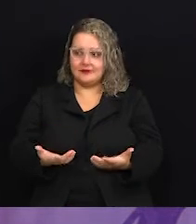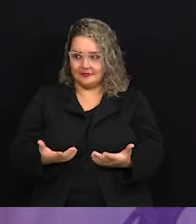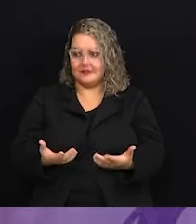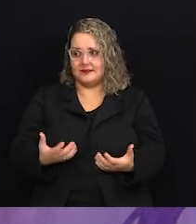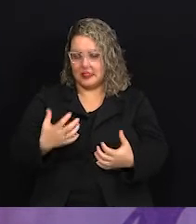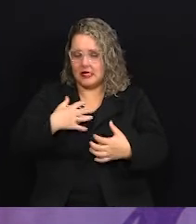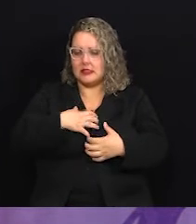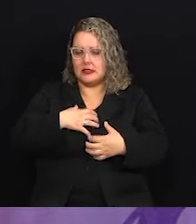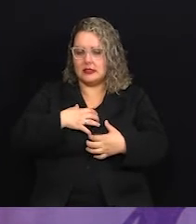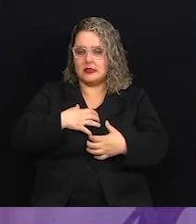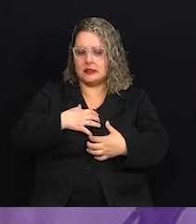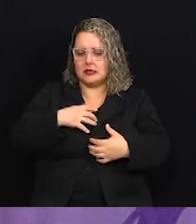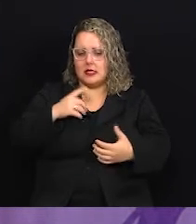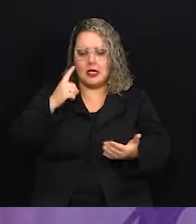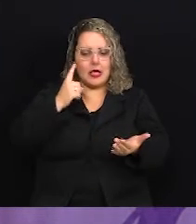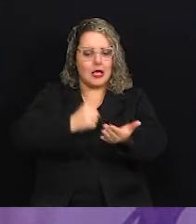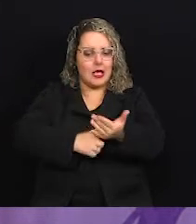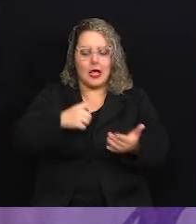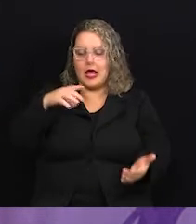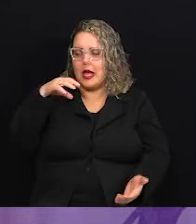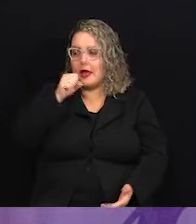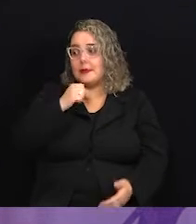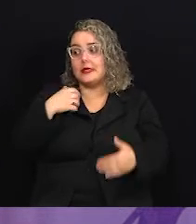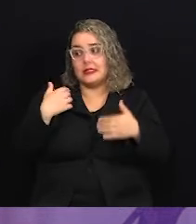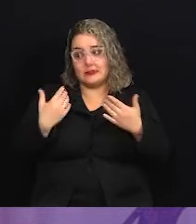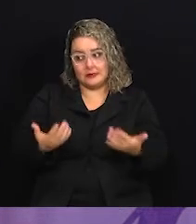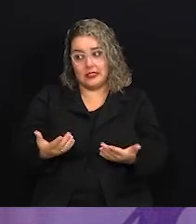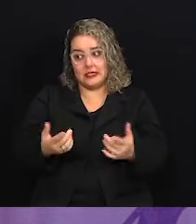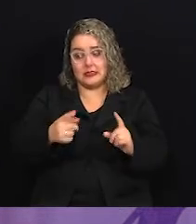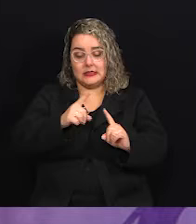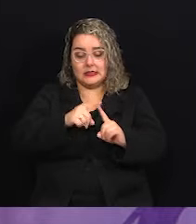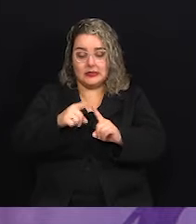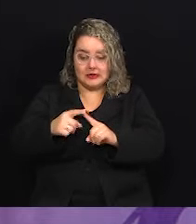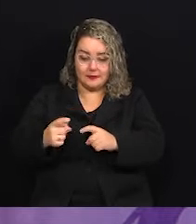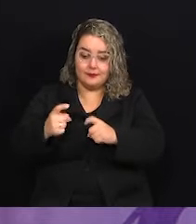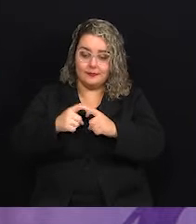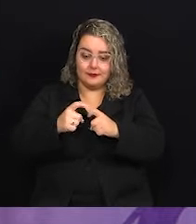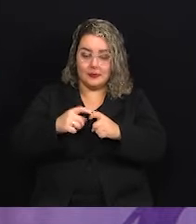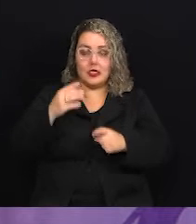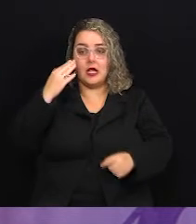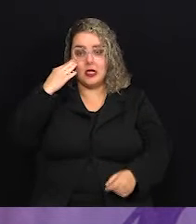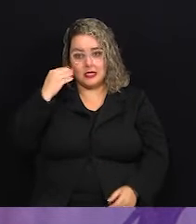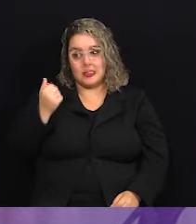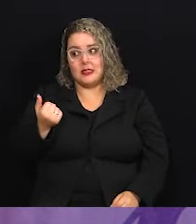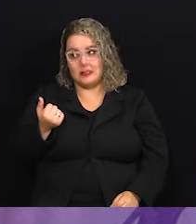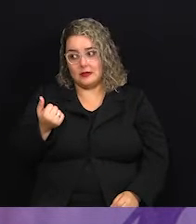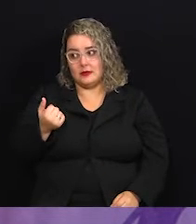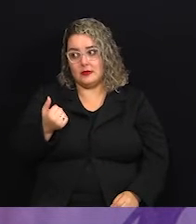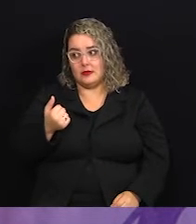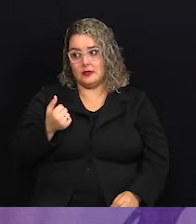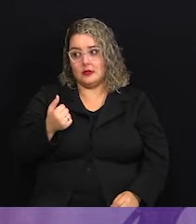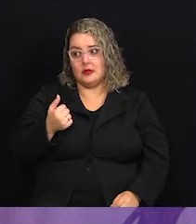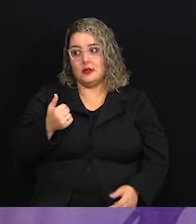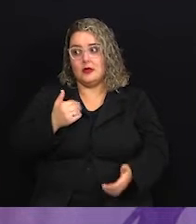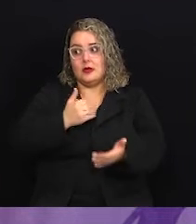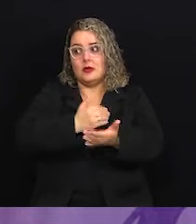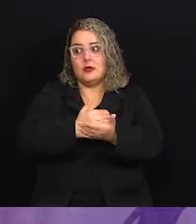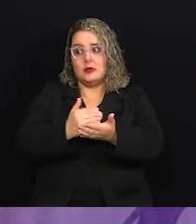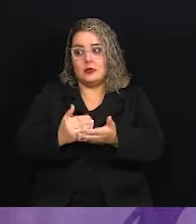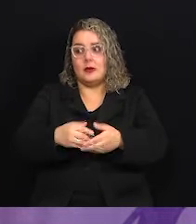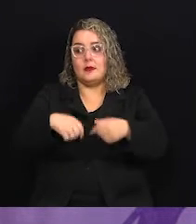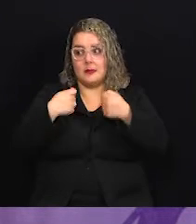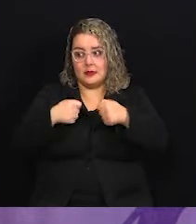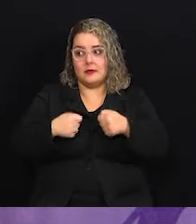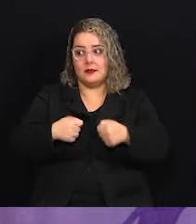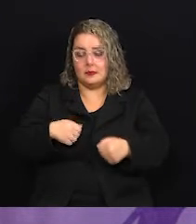Sim, eles dão essa sensação imediata, mas esse tipo de medicação a gente sabe, logo, logo você vai